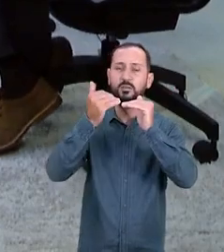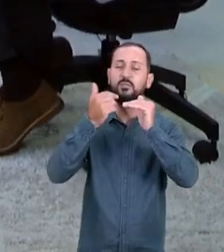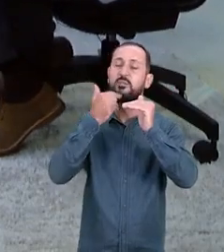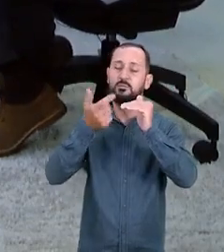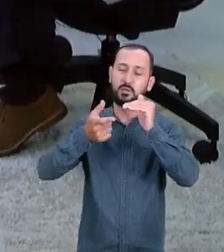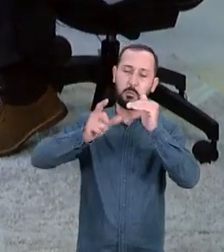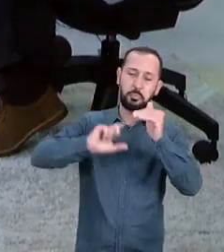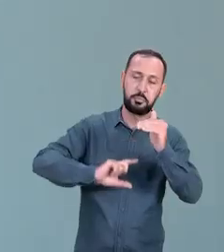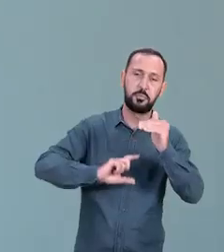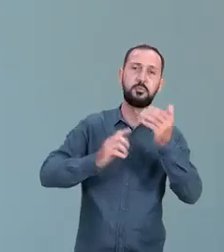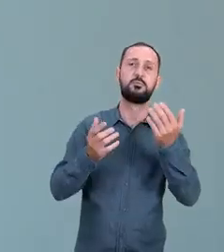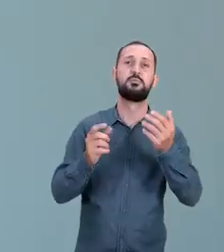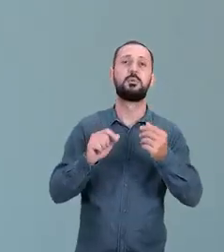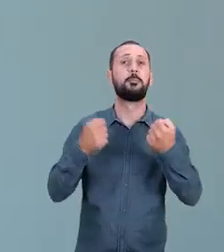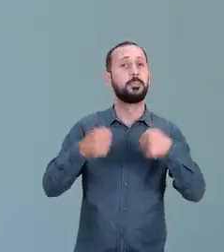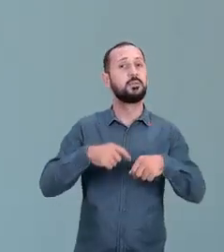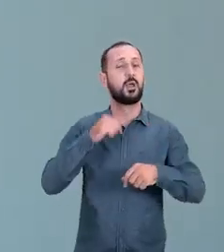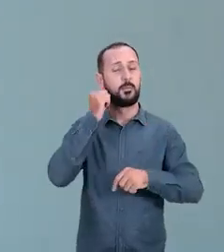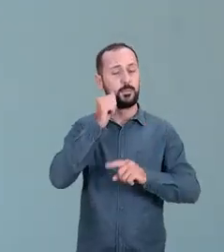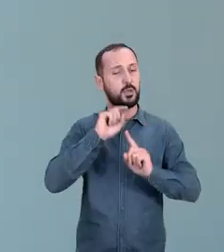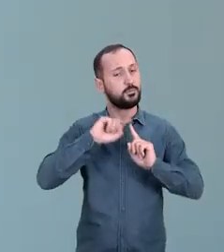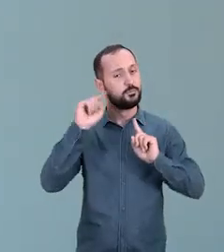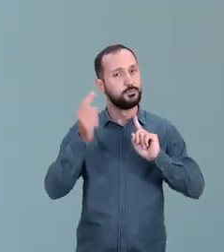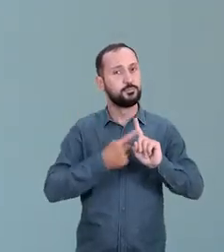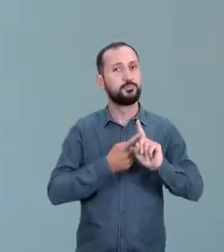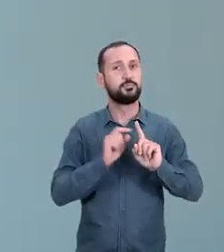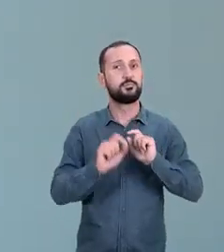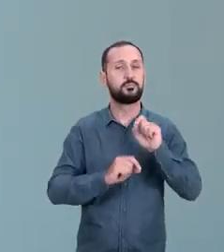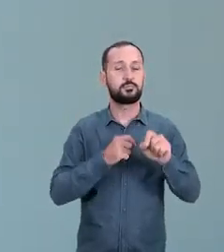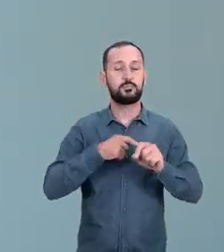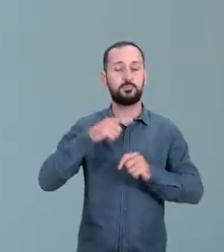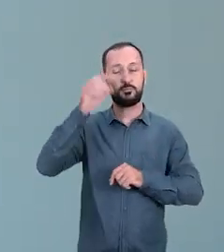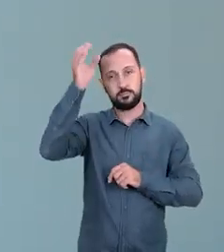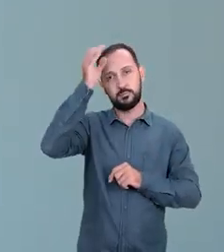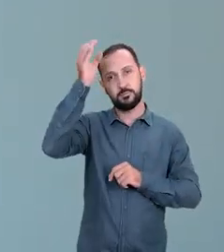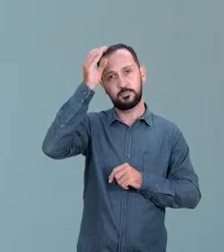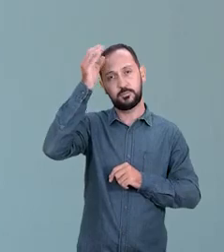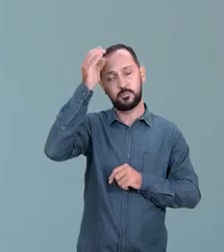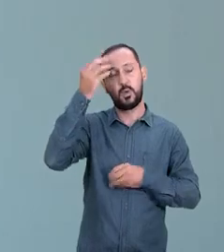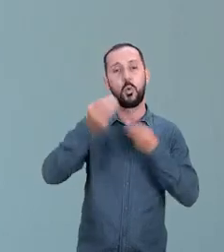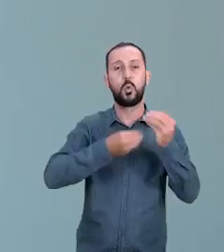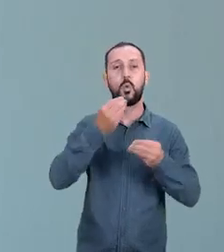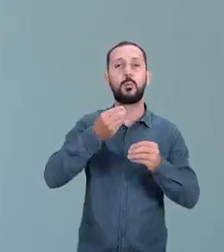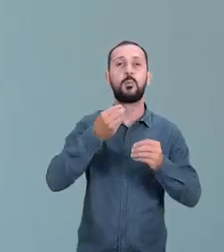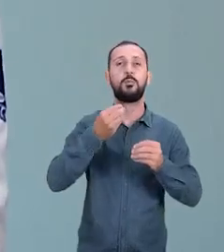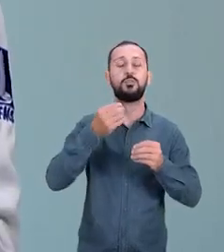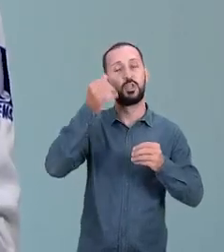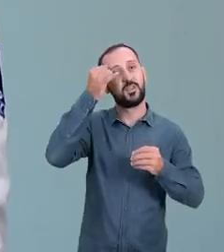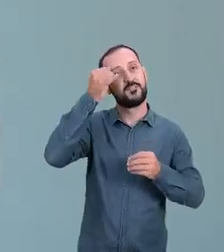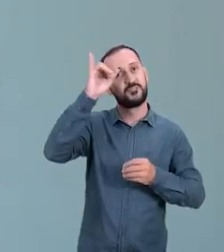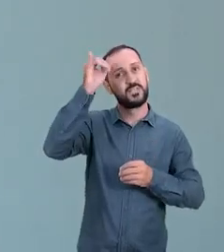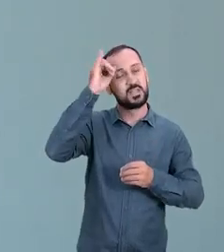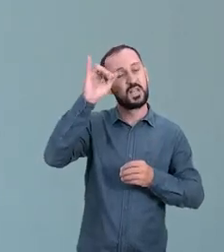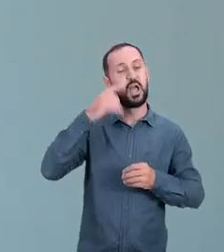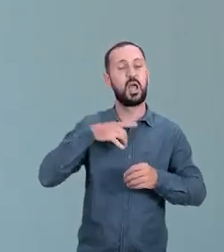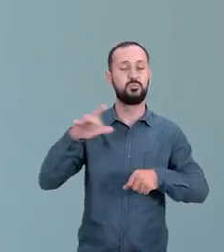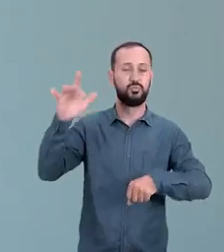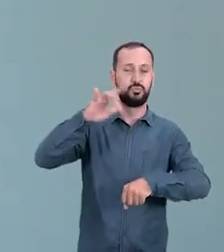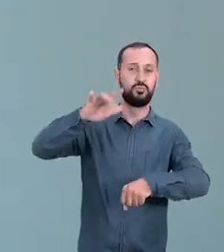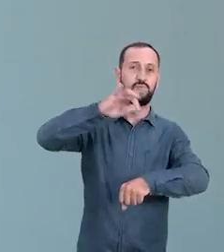essencial que toda mulher gestante se conscientize das medidas de prevenção, de evitar o